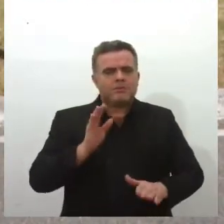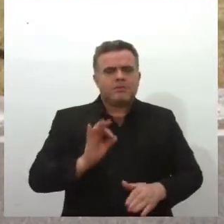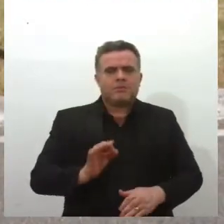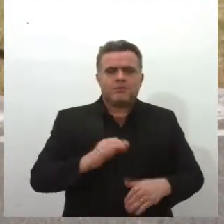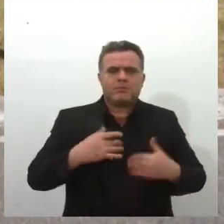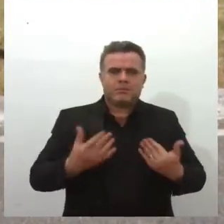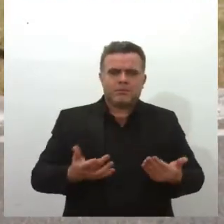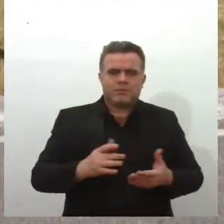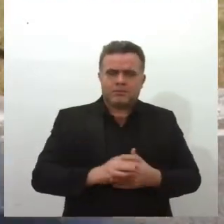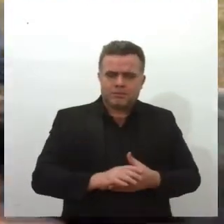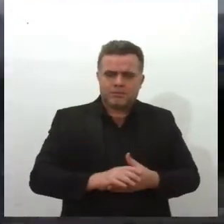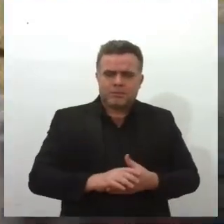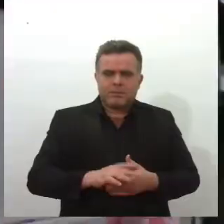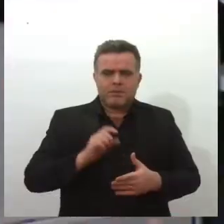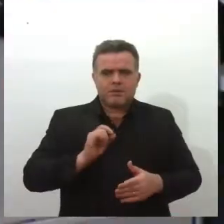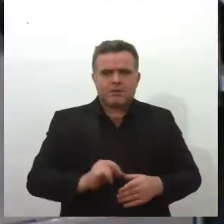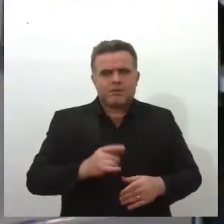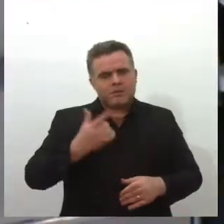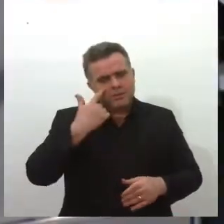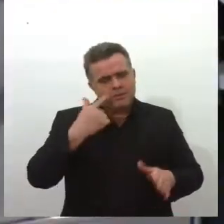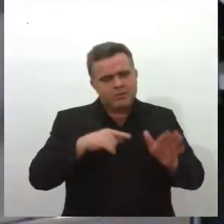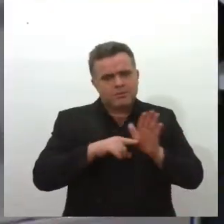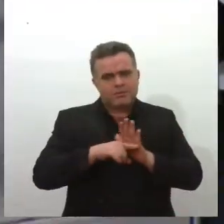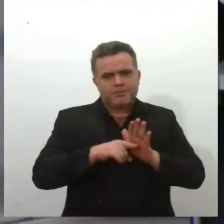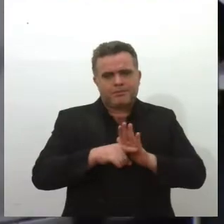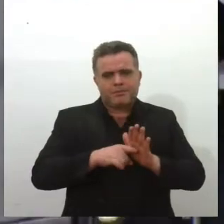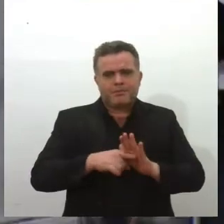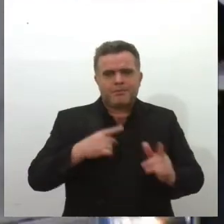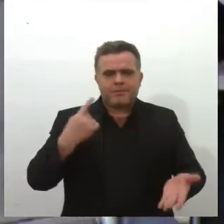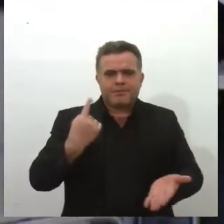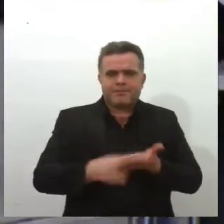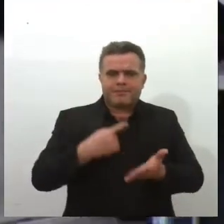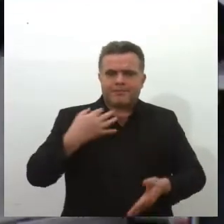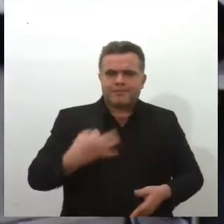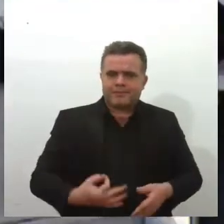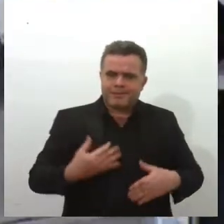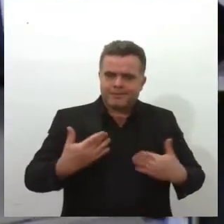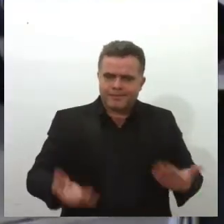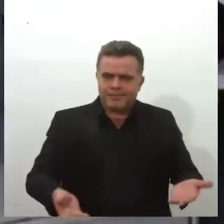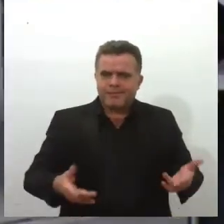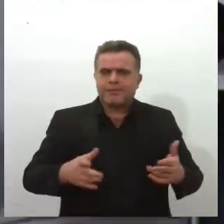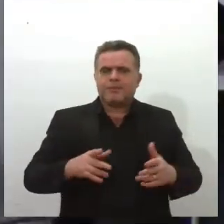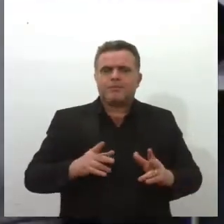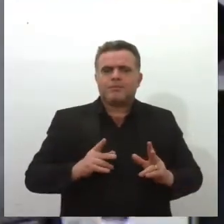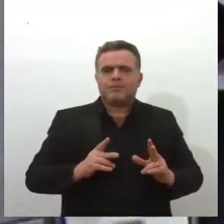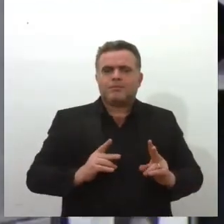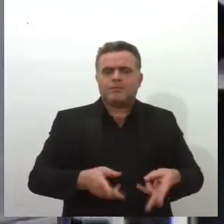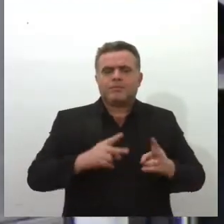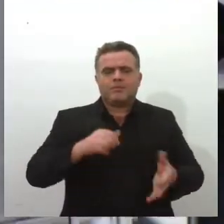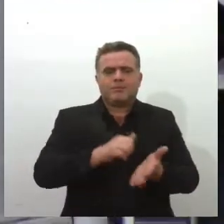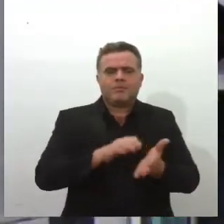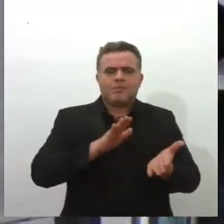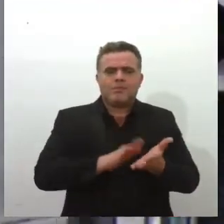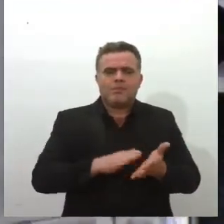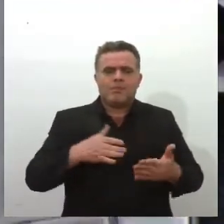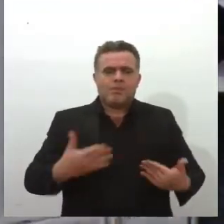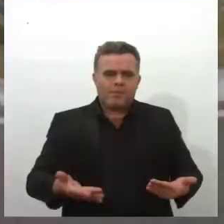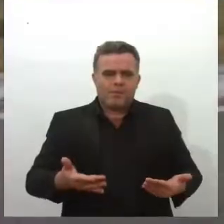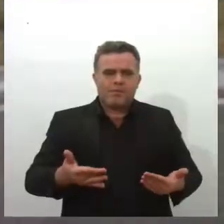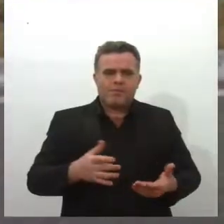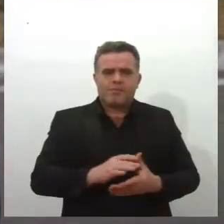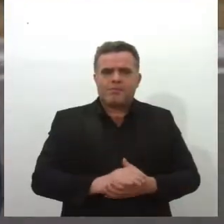habilitação suspensa. Quando é consultado, é verificada essa situação, então a medida administrativa, a multa é maior e a suspensão vai aumentar mais